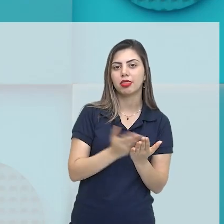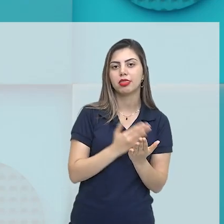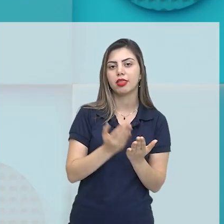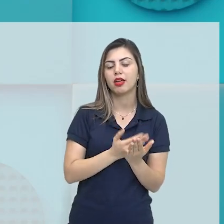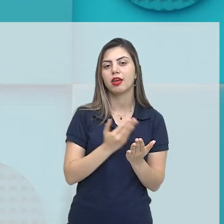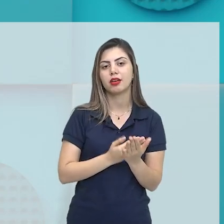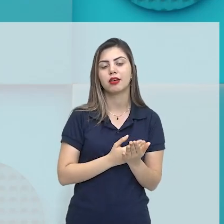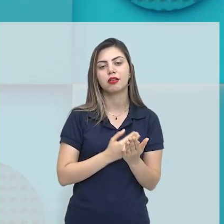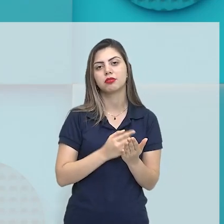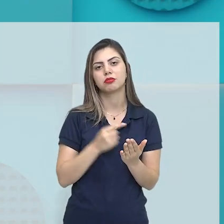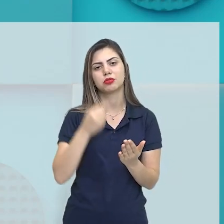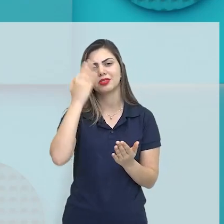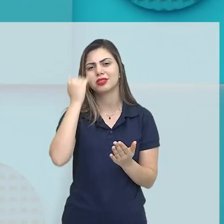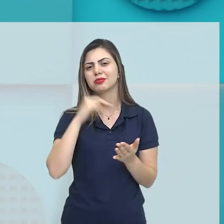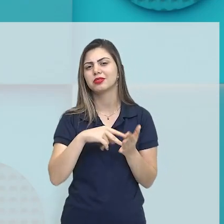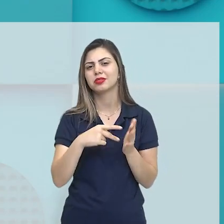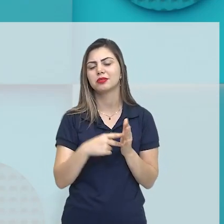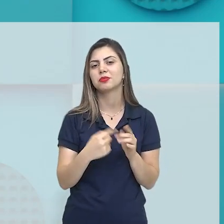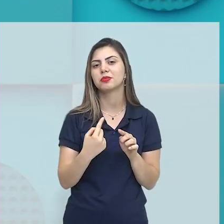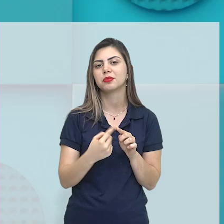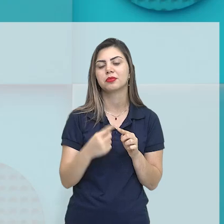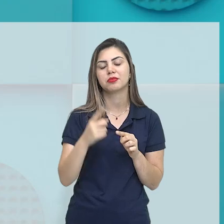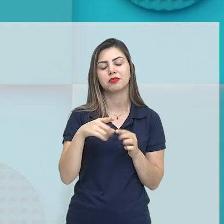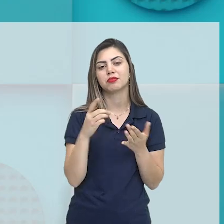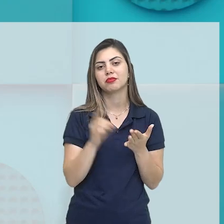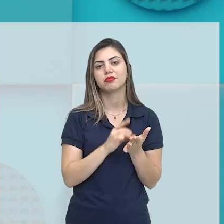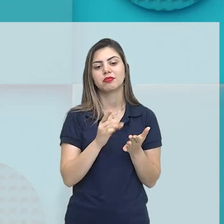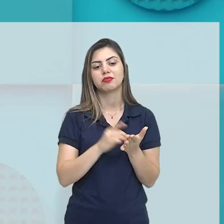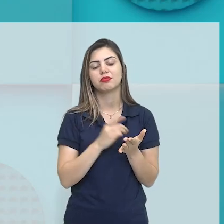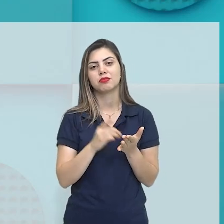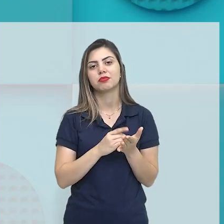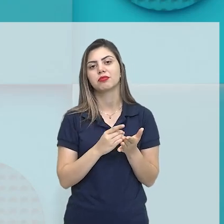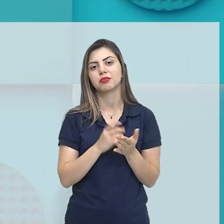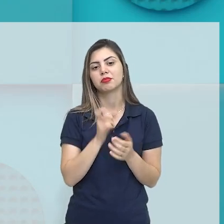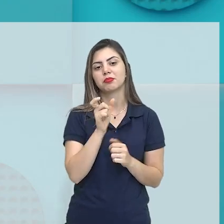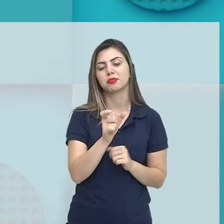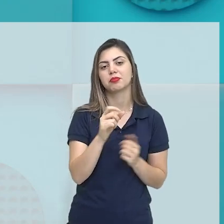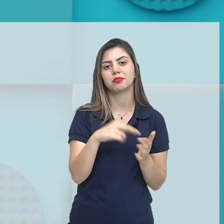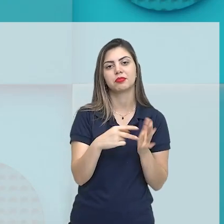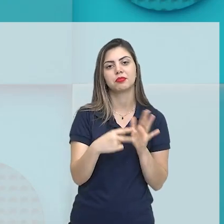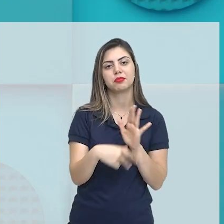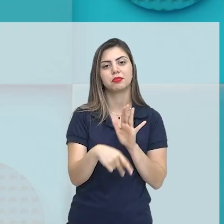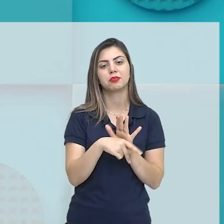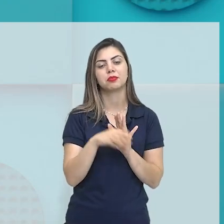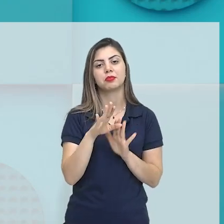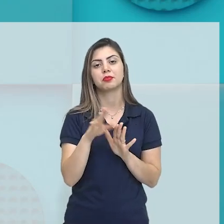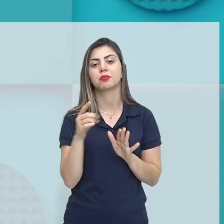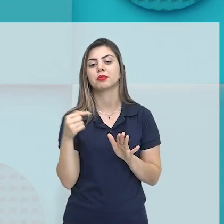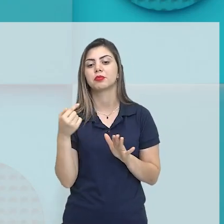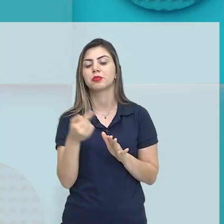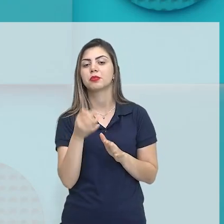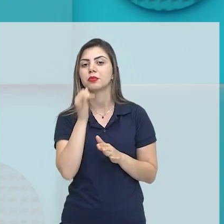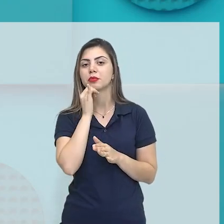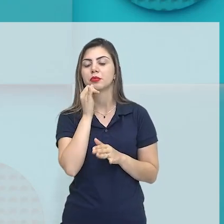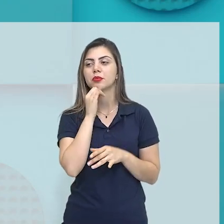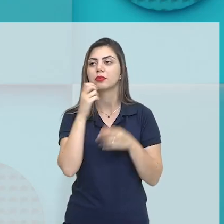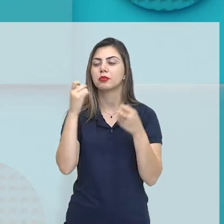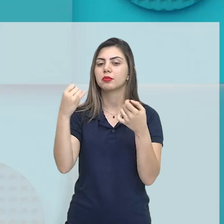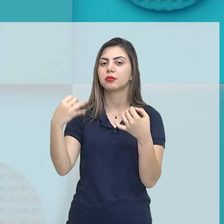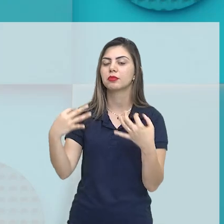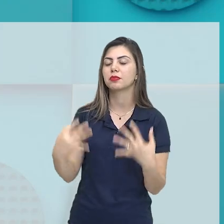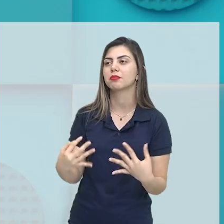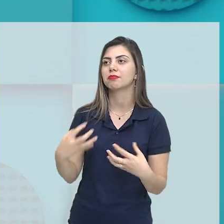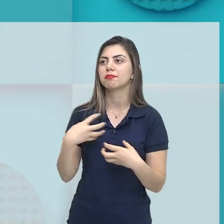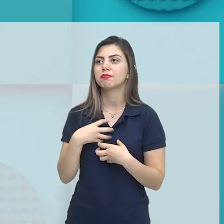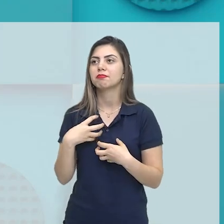é um sentido literal da palavra, certo? Mas quando nós vamos começar a falar de emoções, falar